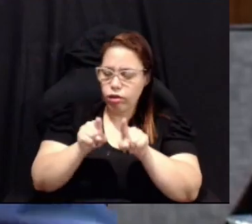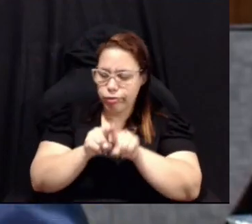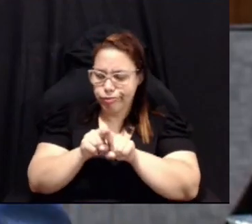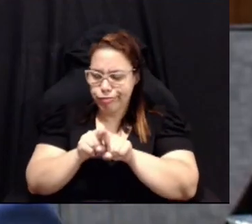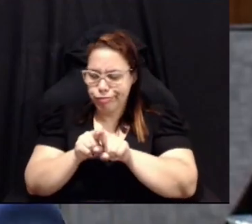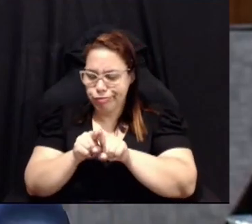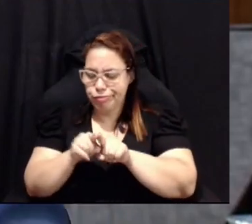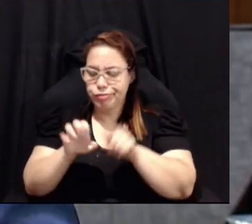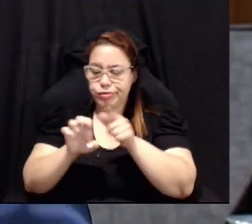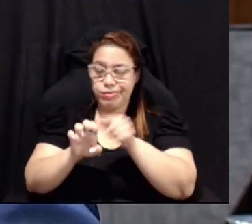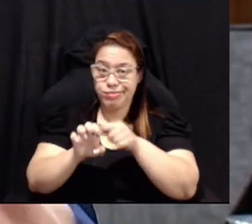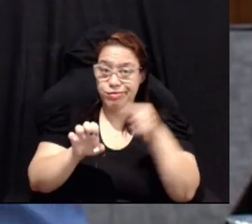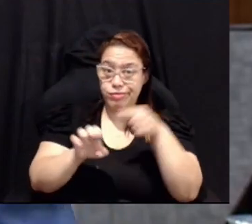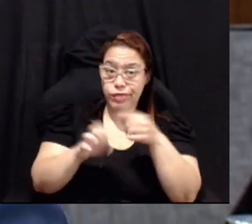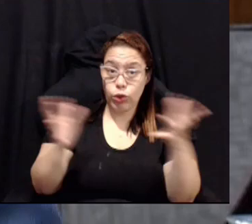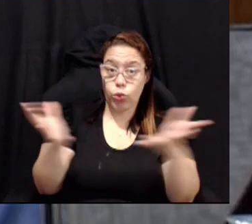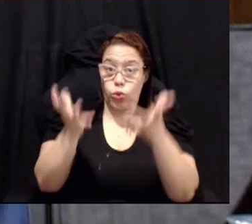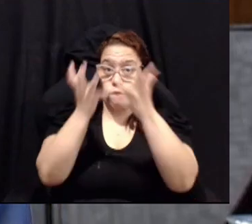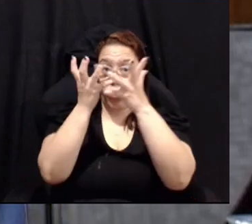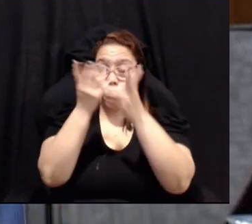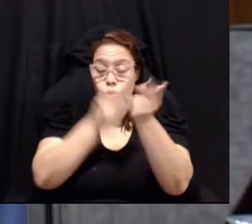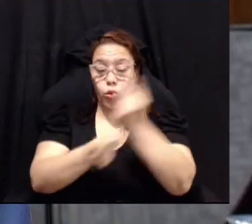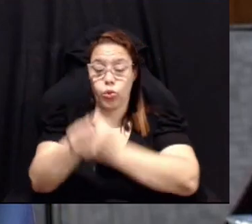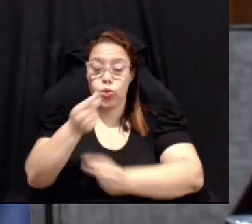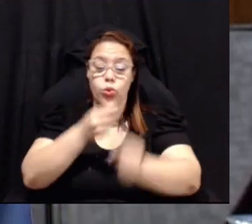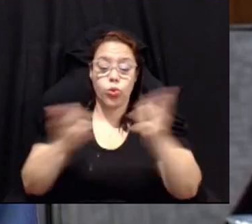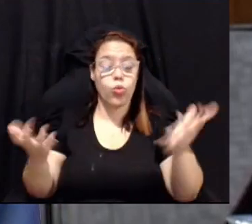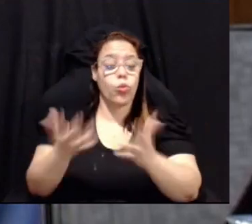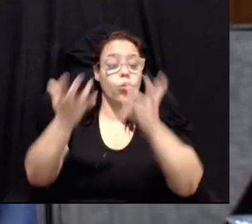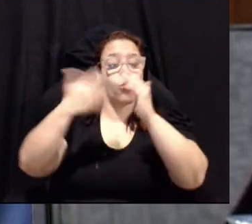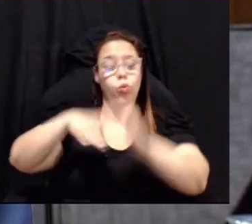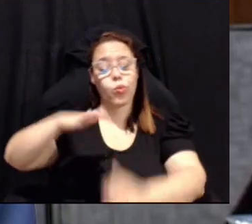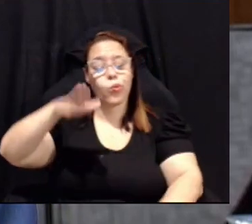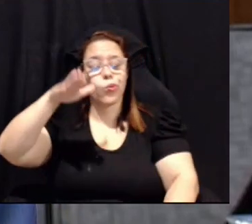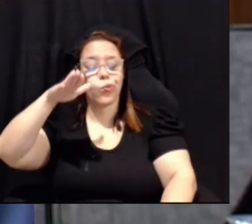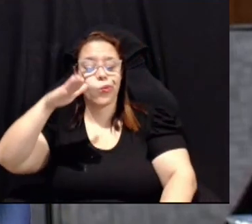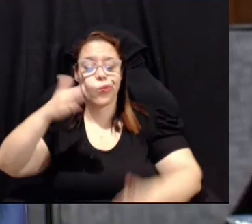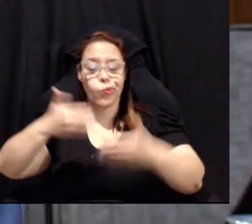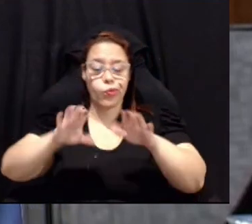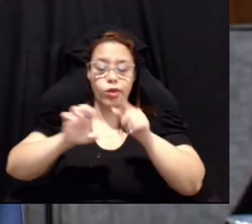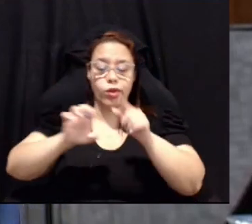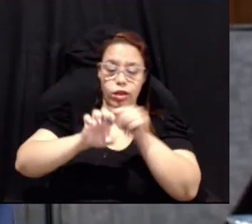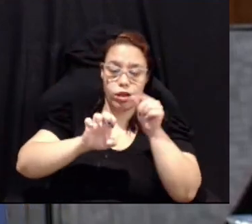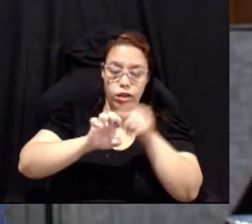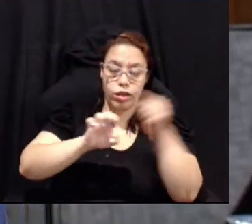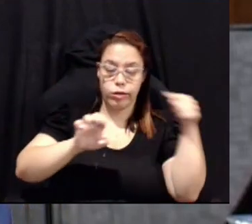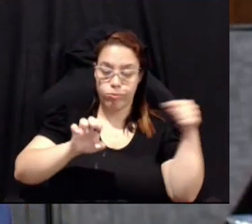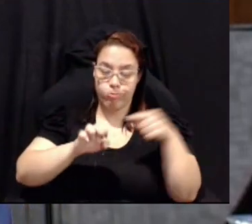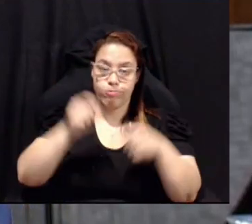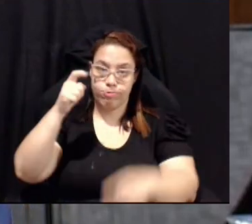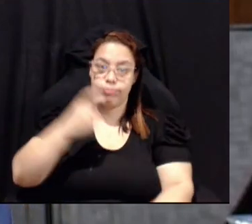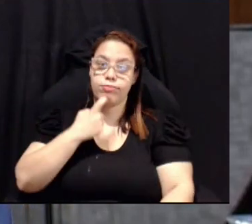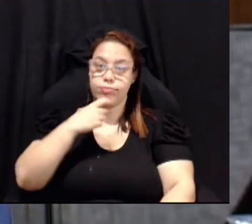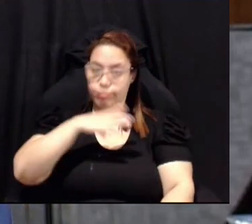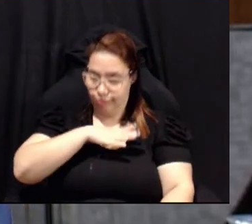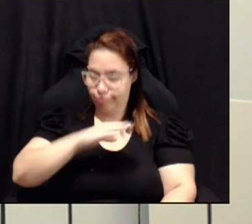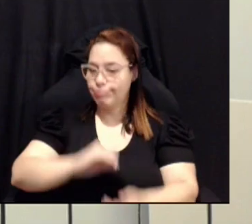quê? Para fomentar a economia, para fomentar cada vez mais a abertura de micro e pequenas empresas aqui na cidade de Campinas.